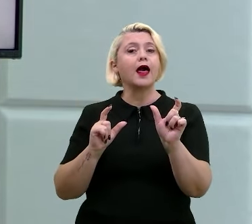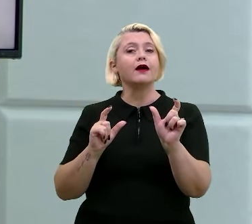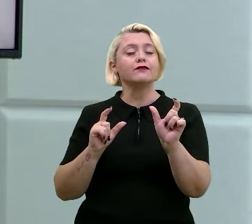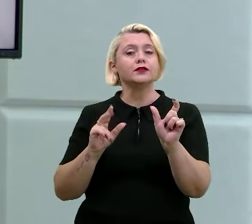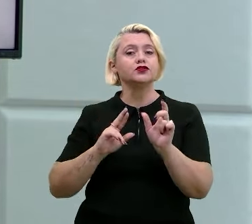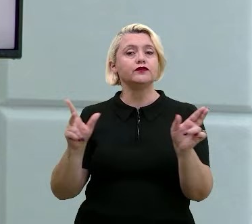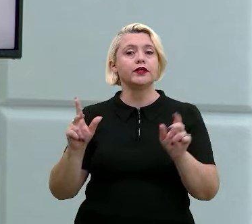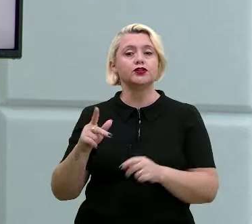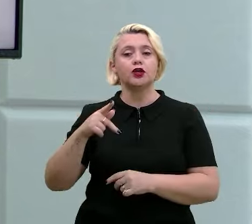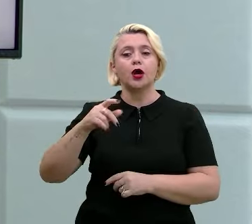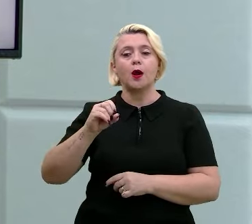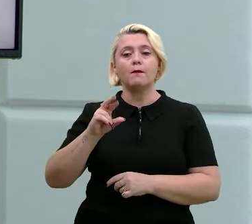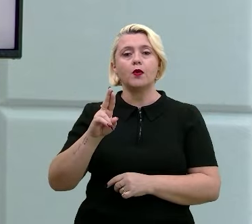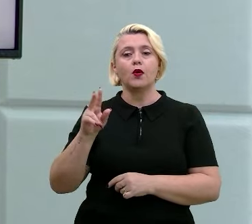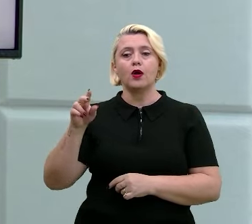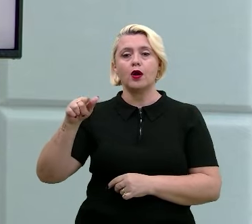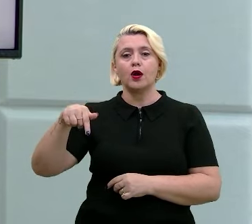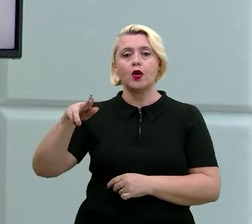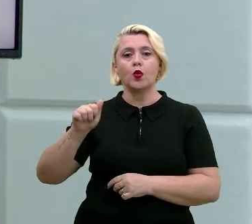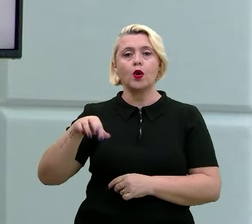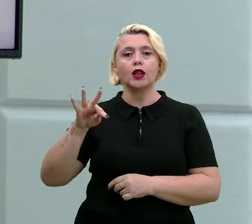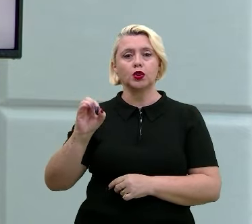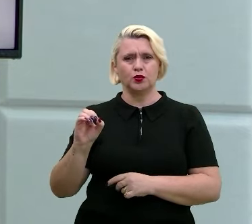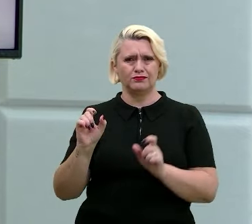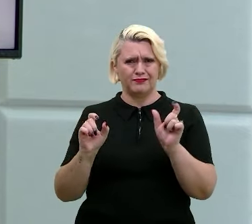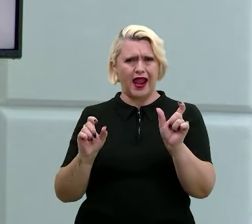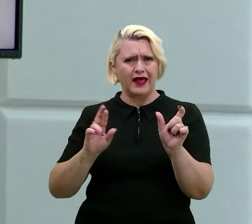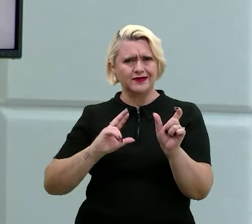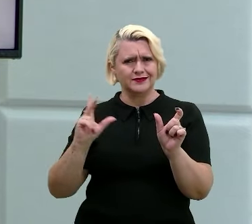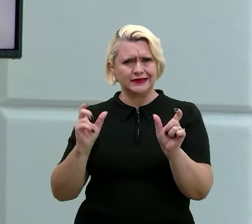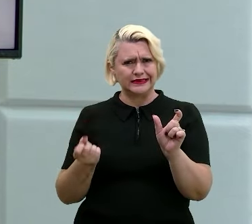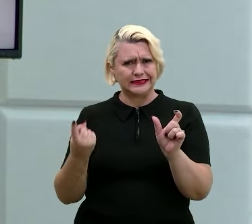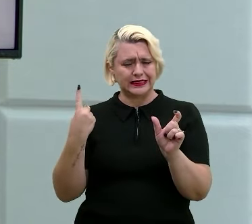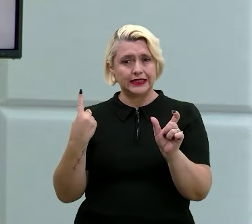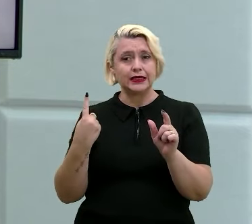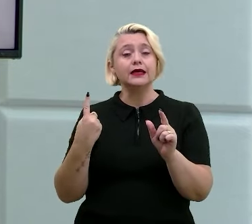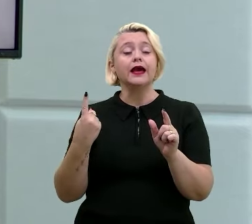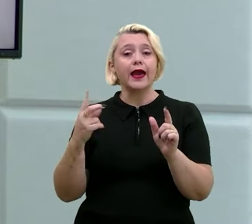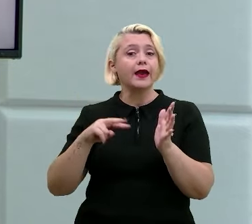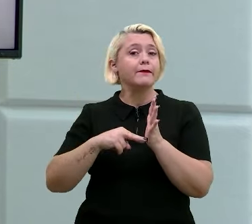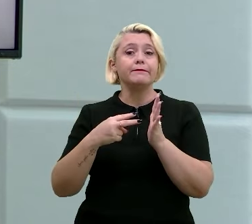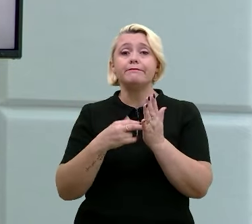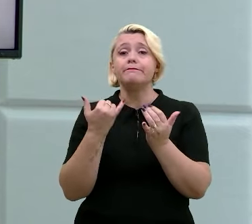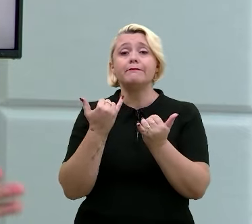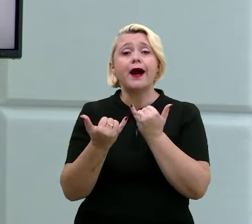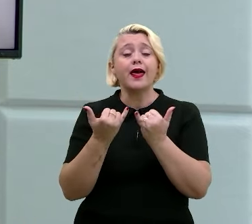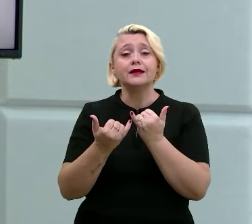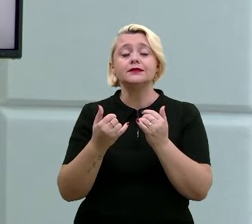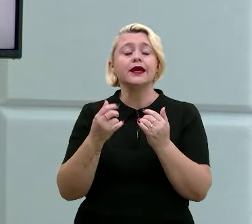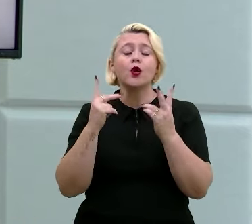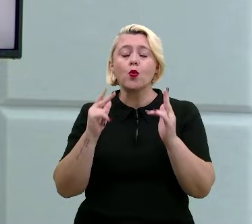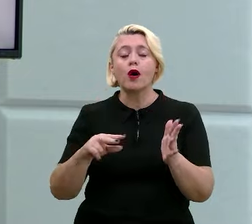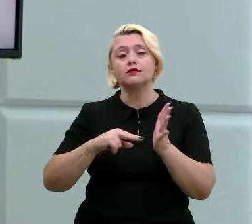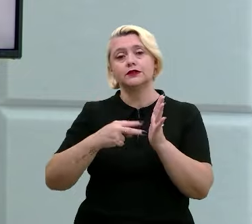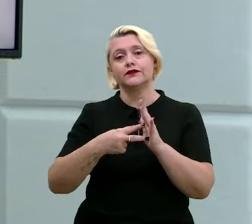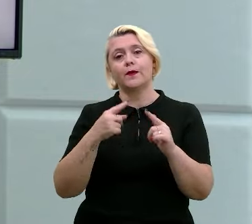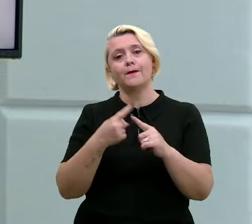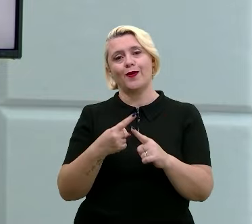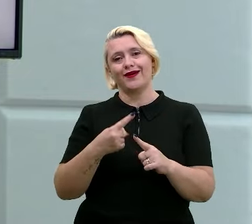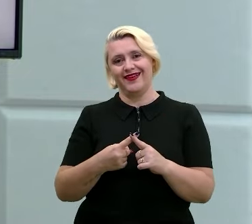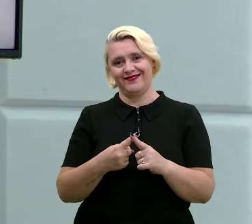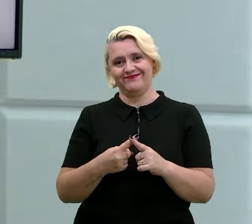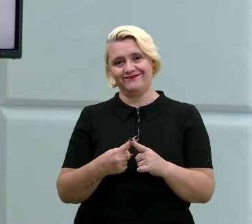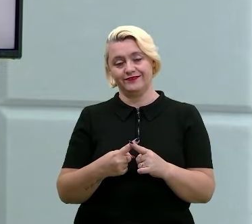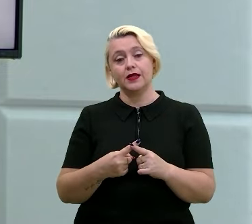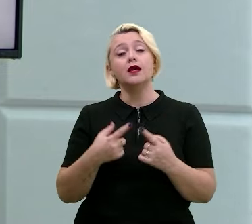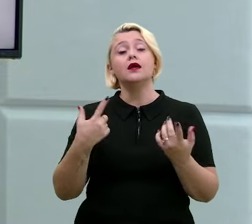significa porquanto, professora? Nossa, que palavra estranha. Significa porquê. É a mesma coisa do porquê. Qual